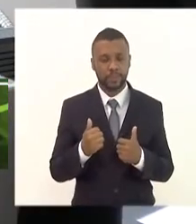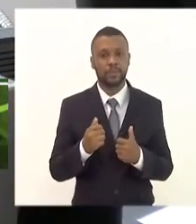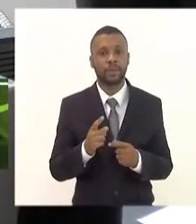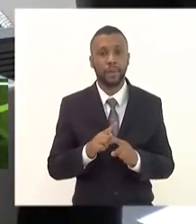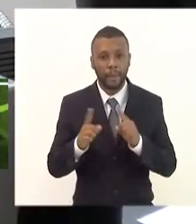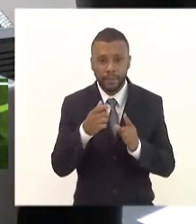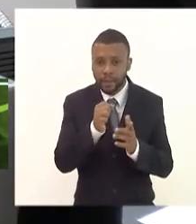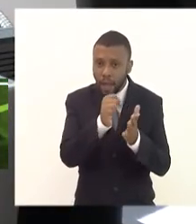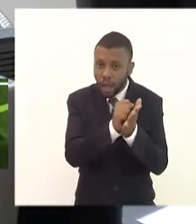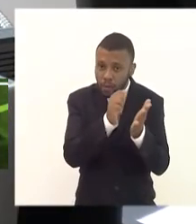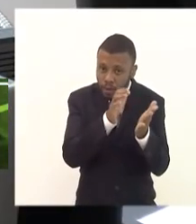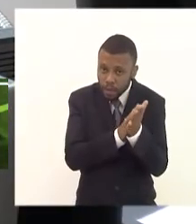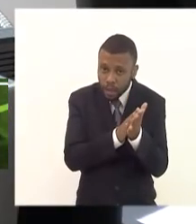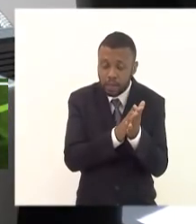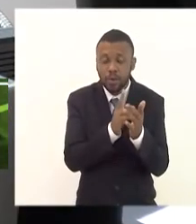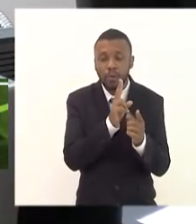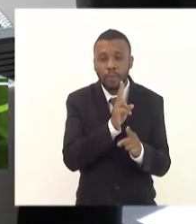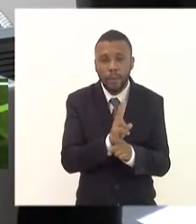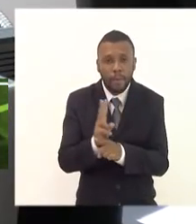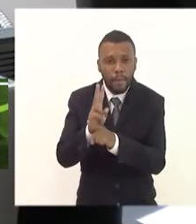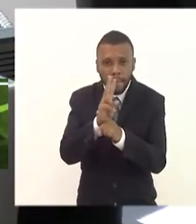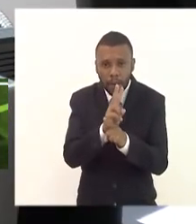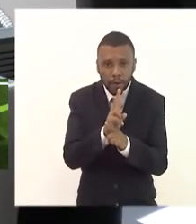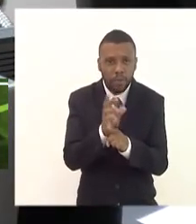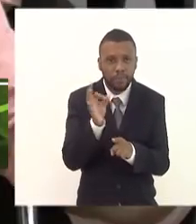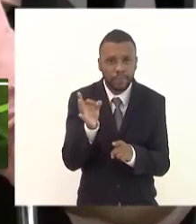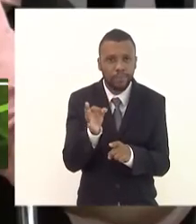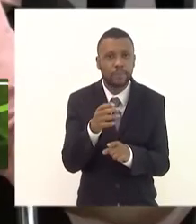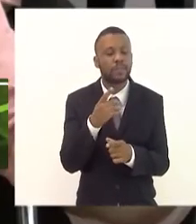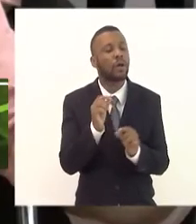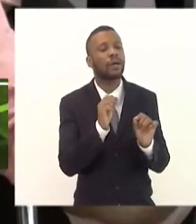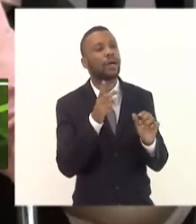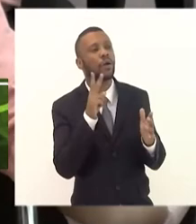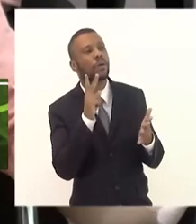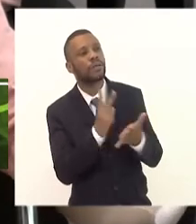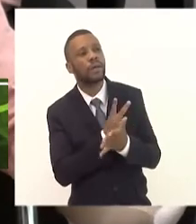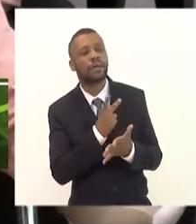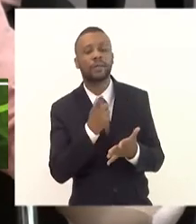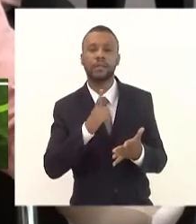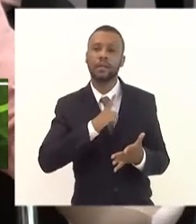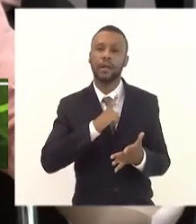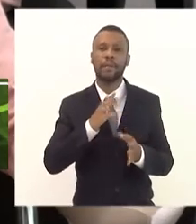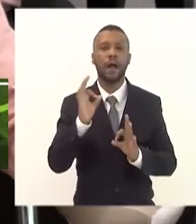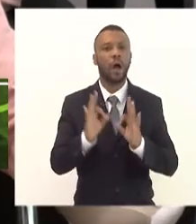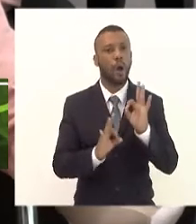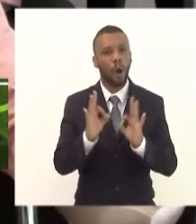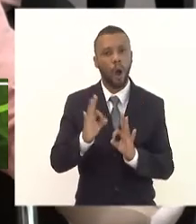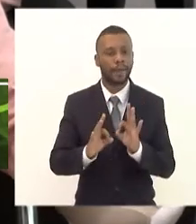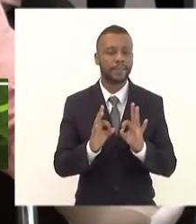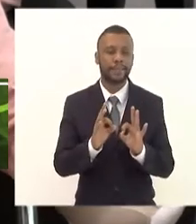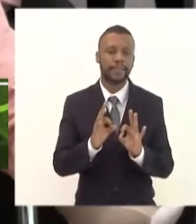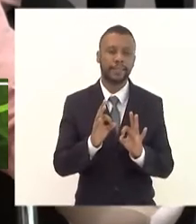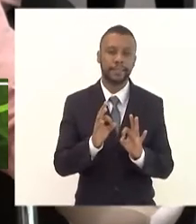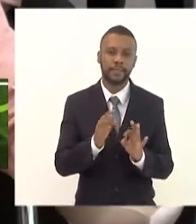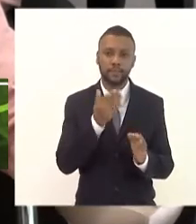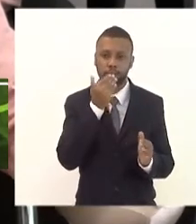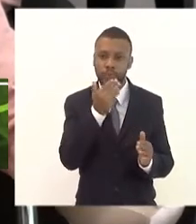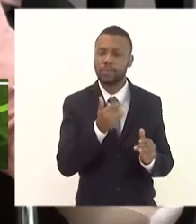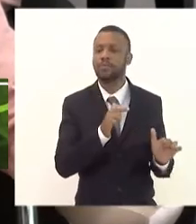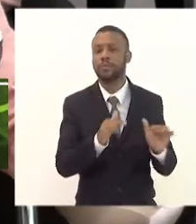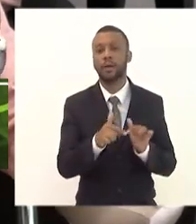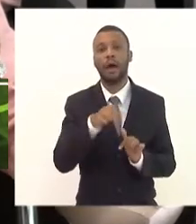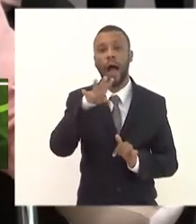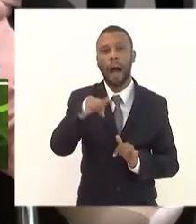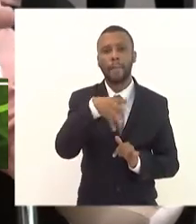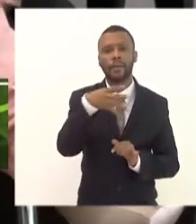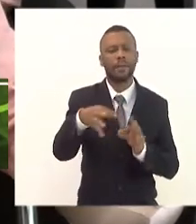tem anotado os atendimentos. Sim. Né? Não, então, o que acontece? Deu a ordem de serviço. Não, a gente tem... Então, porque é uma planilha muito grande, porque